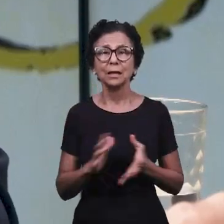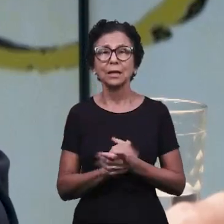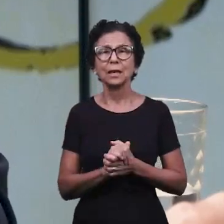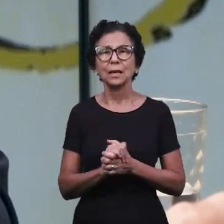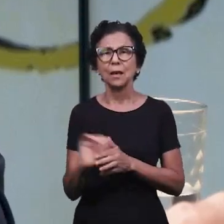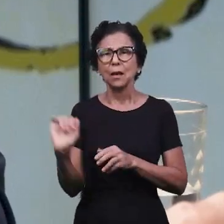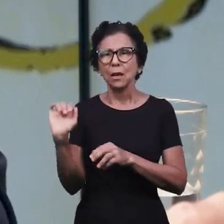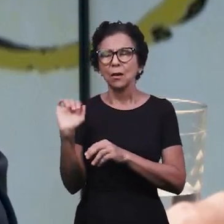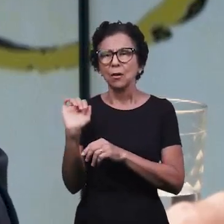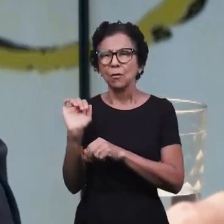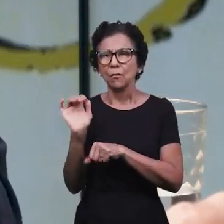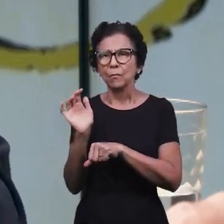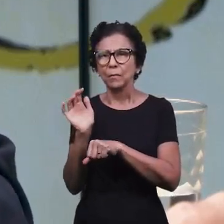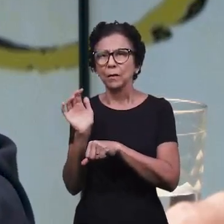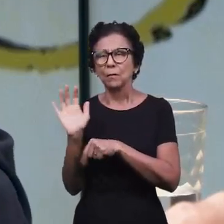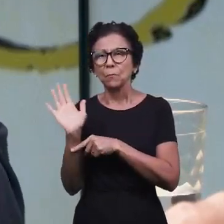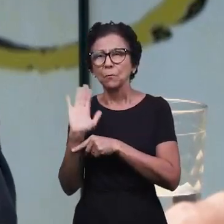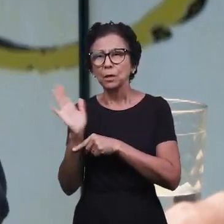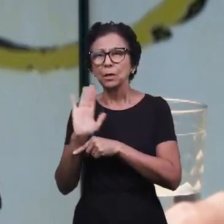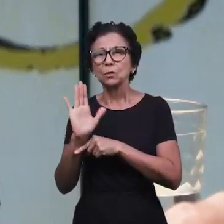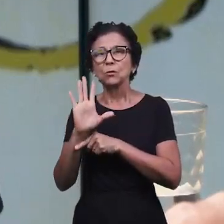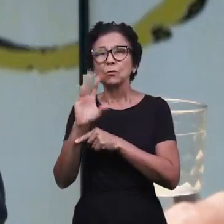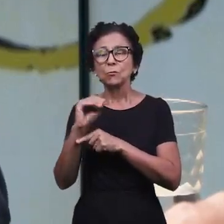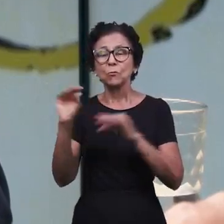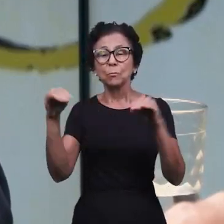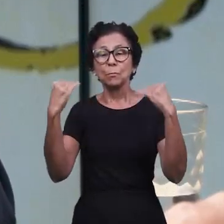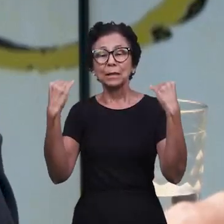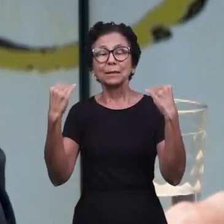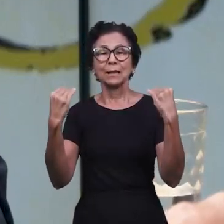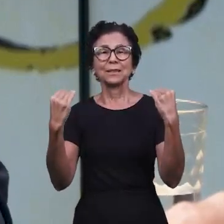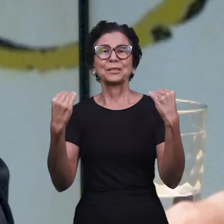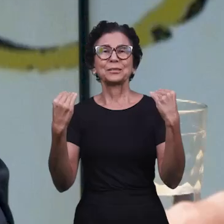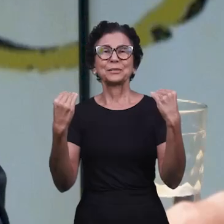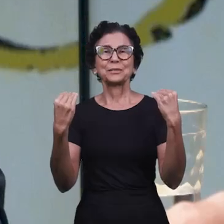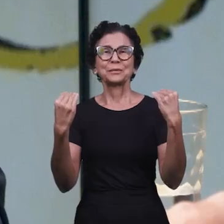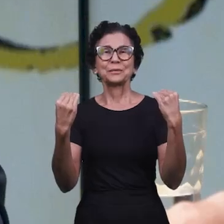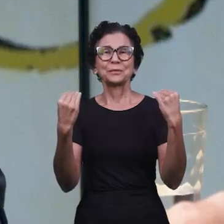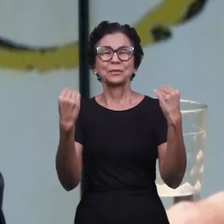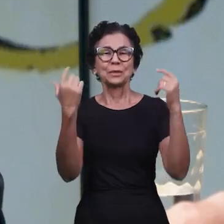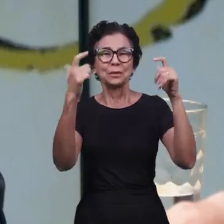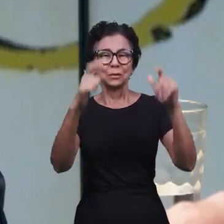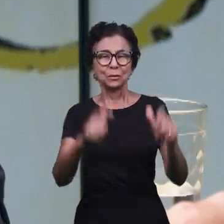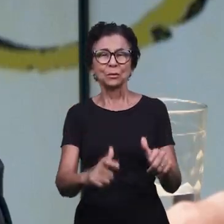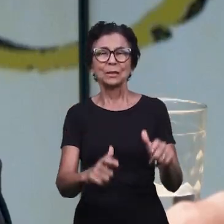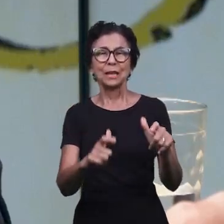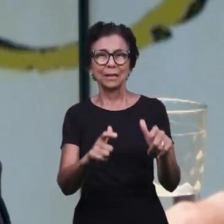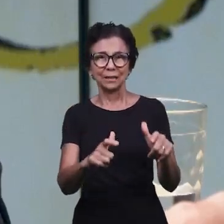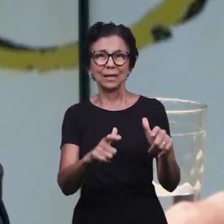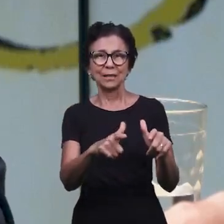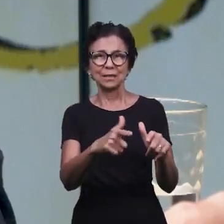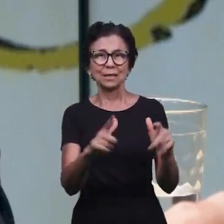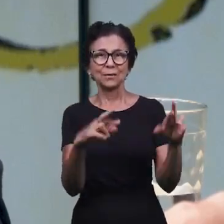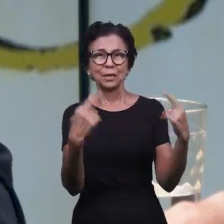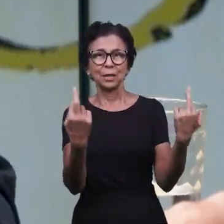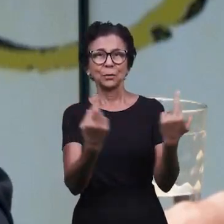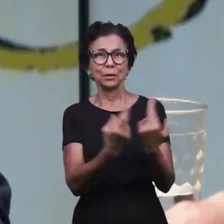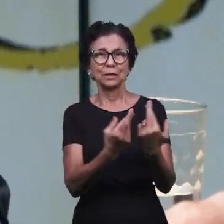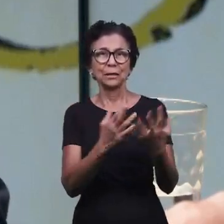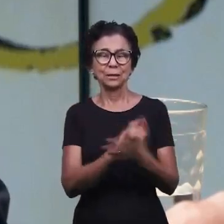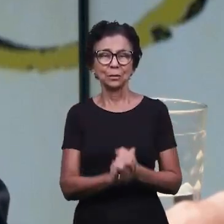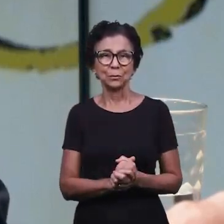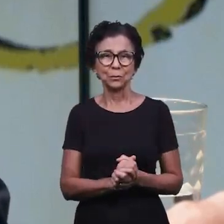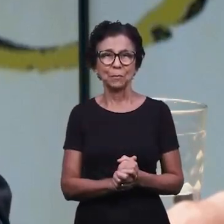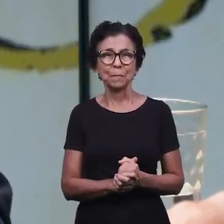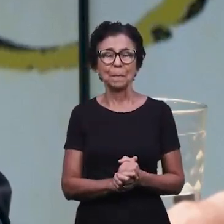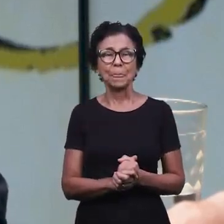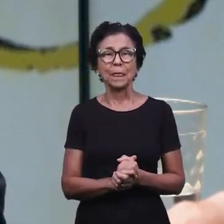vídeos, fotos, mostrando como eles estavam lá. Porque eles tiveram uma experiência de participar de uma ceia que ninguém nunca